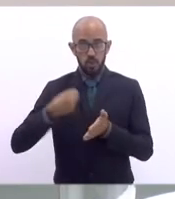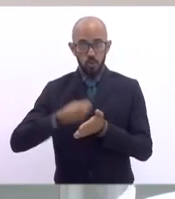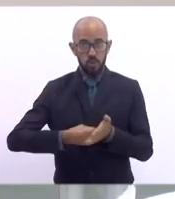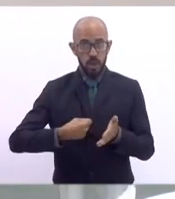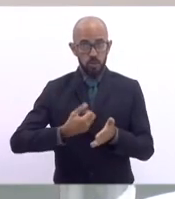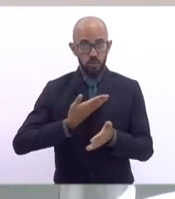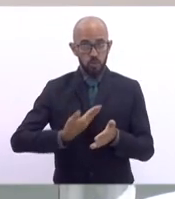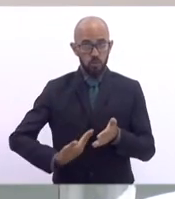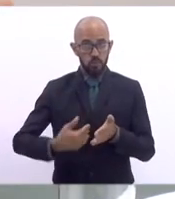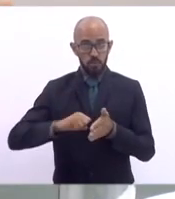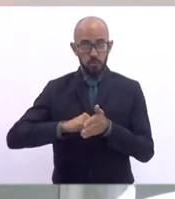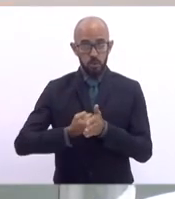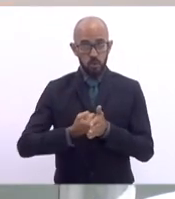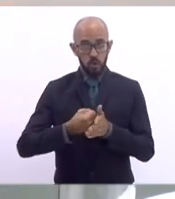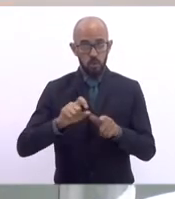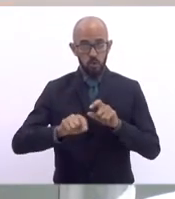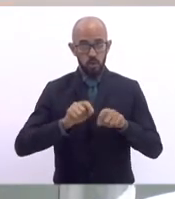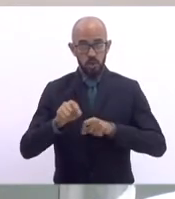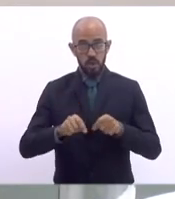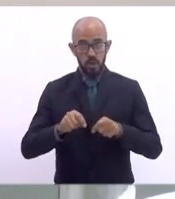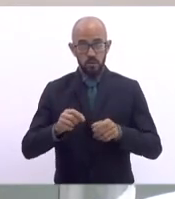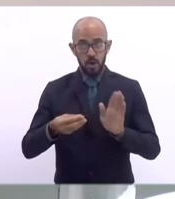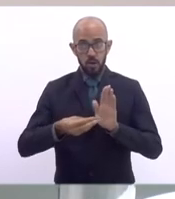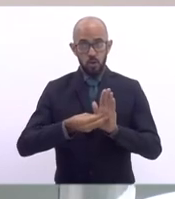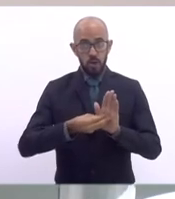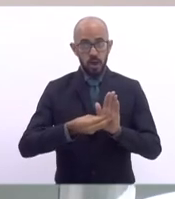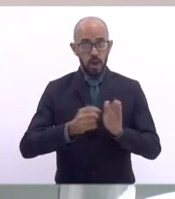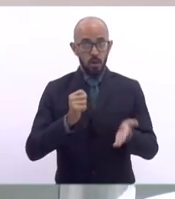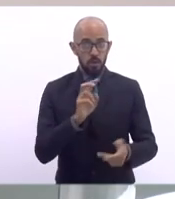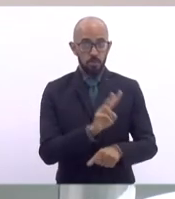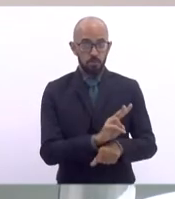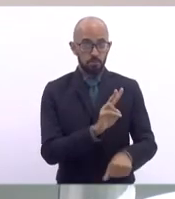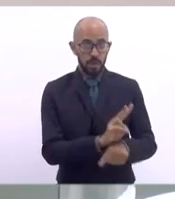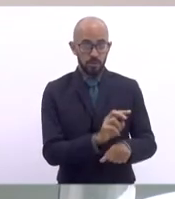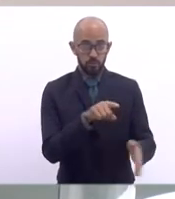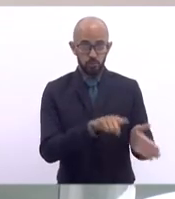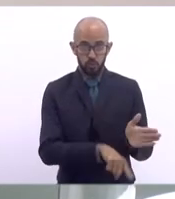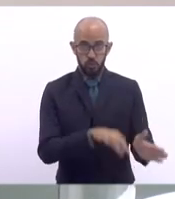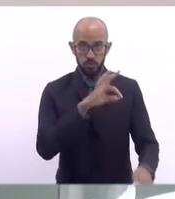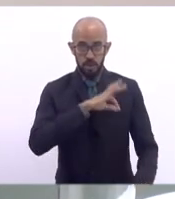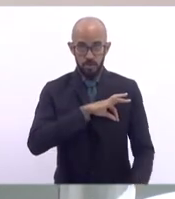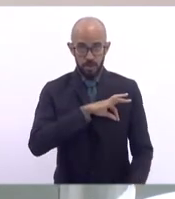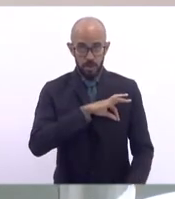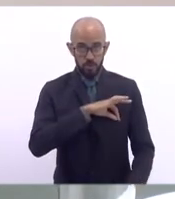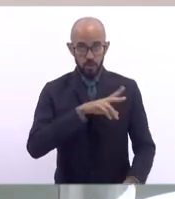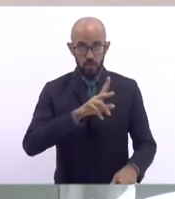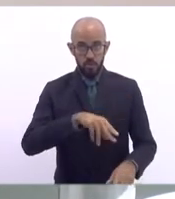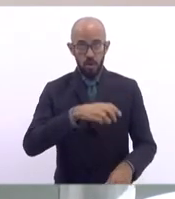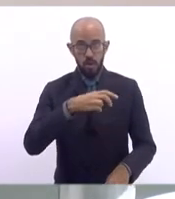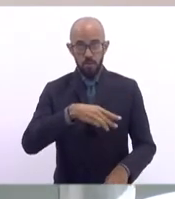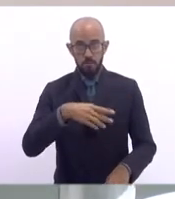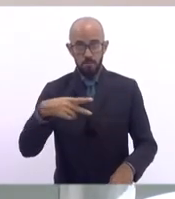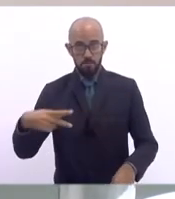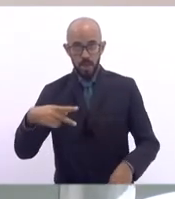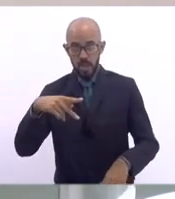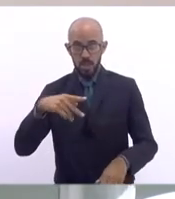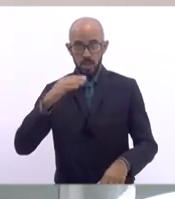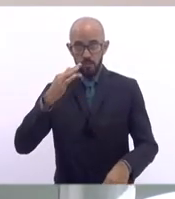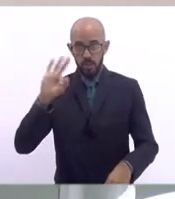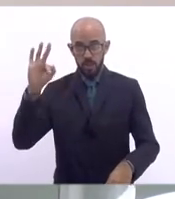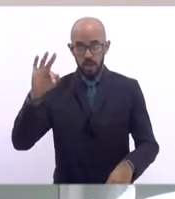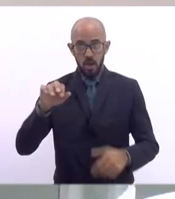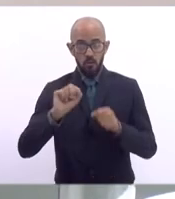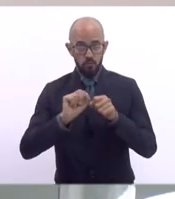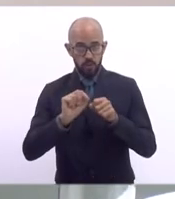atua para colocar o consignado no mesmo nível que a medida provisória da União fez